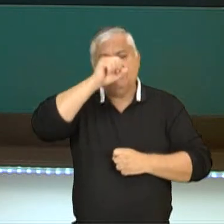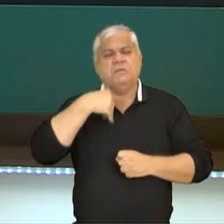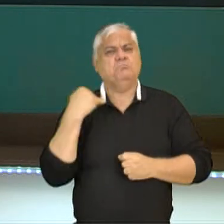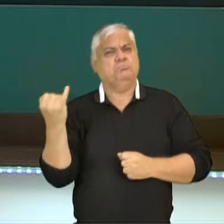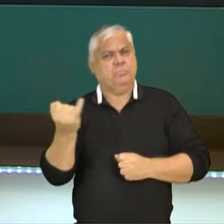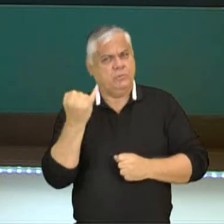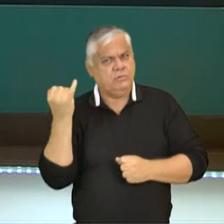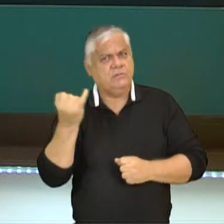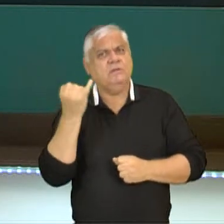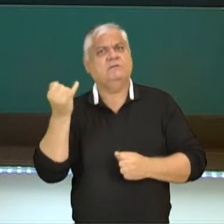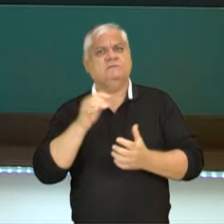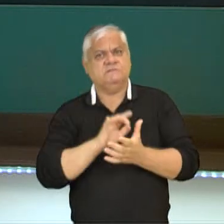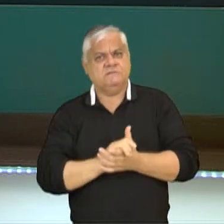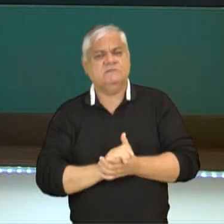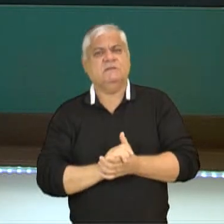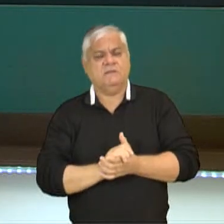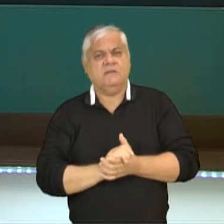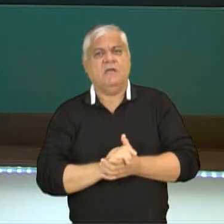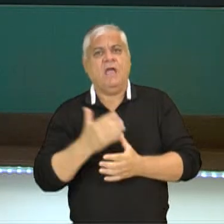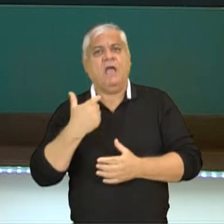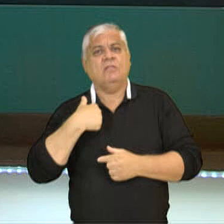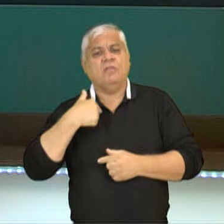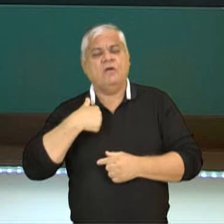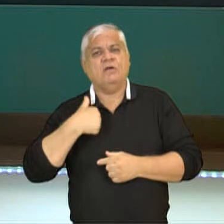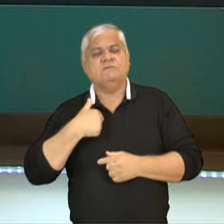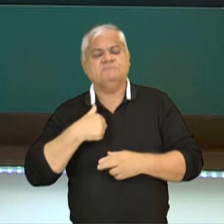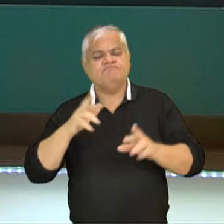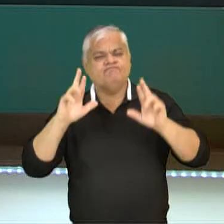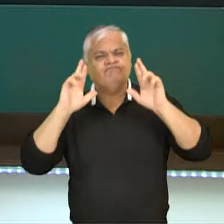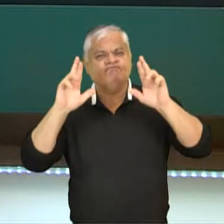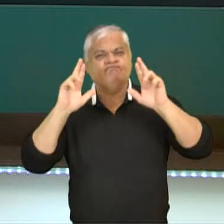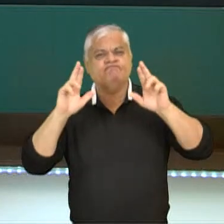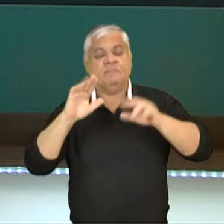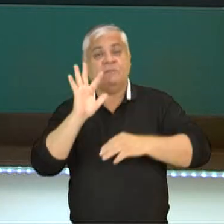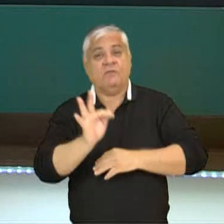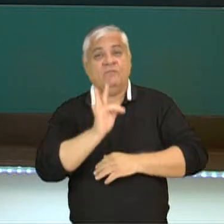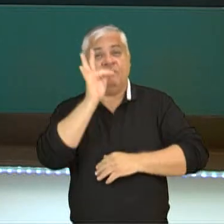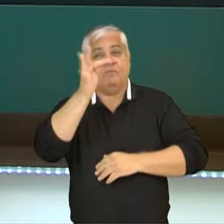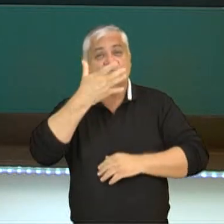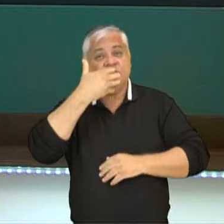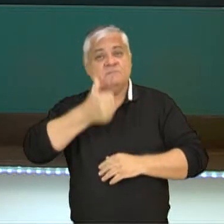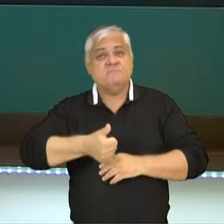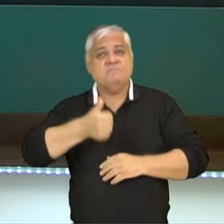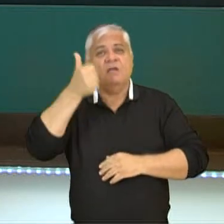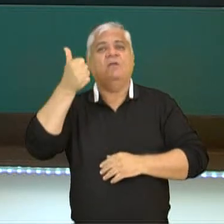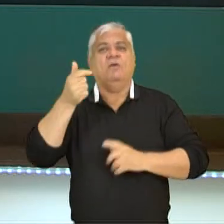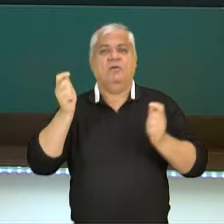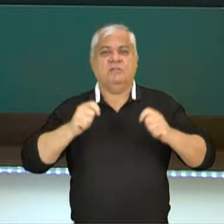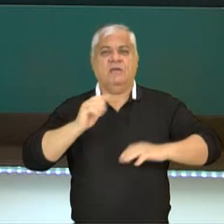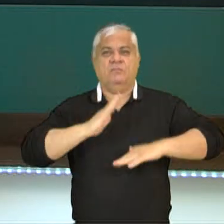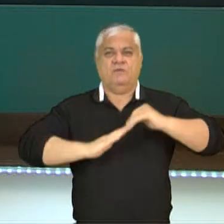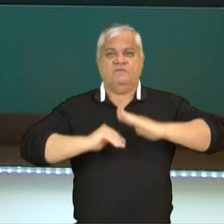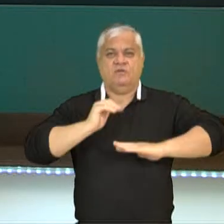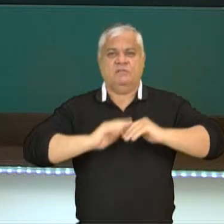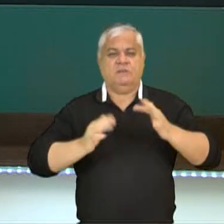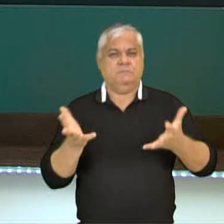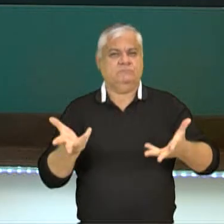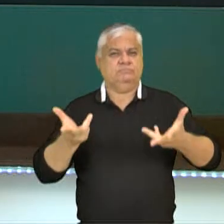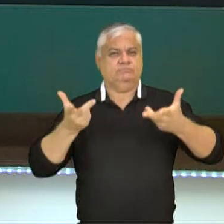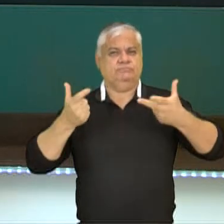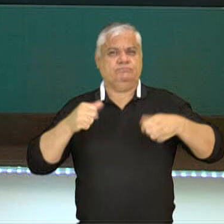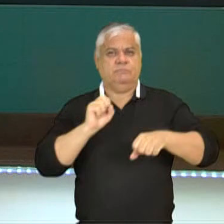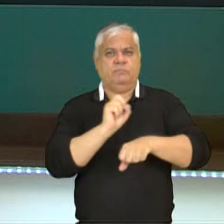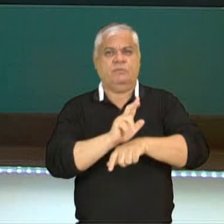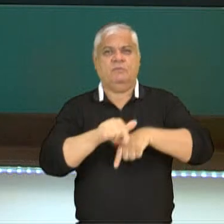muito importante e faz a gente alimentar a esperança de que teremos aí futuros profissionais brilhantes no mercado